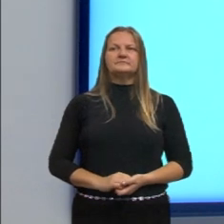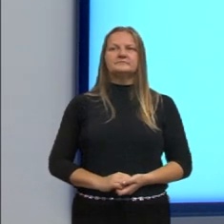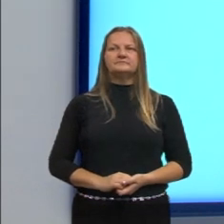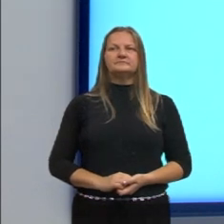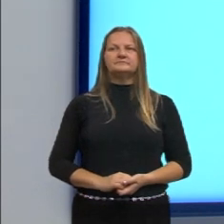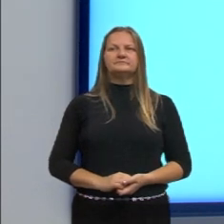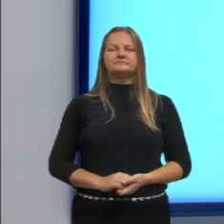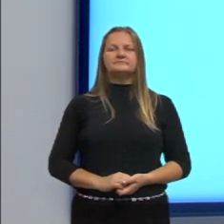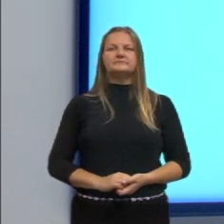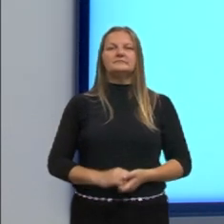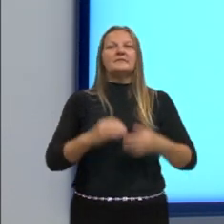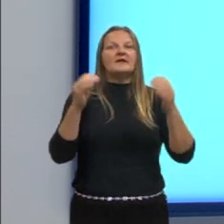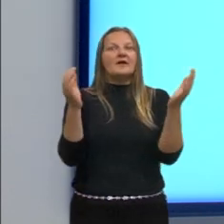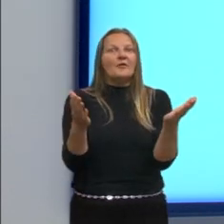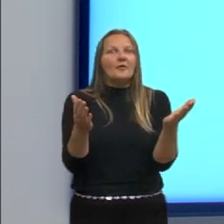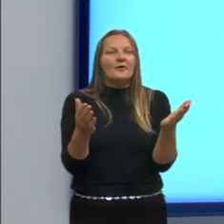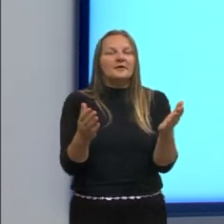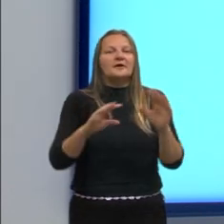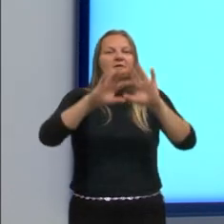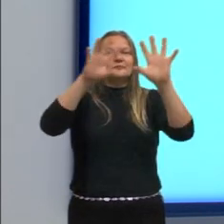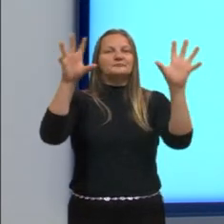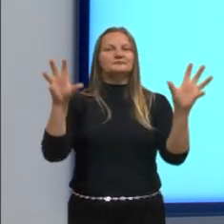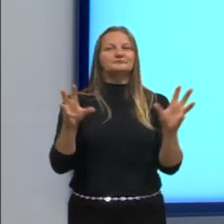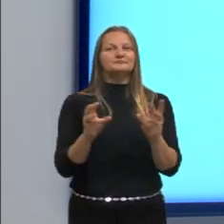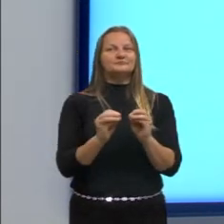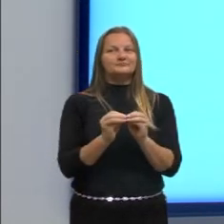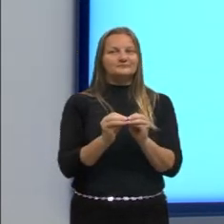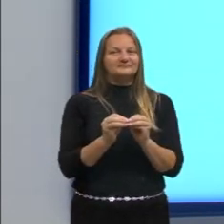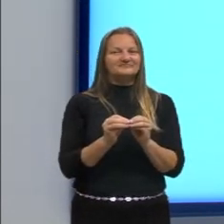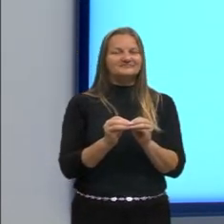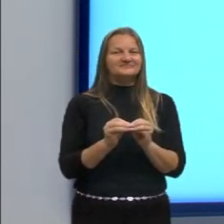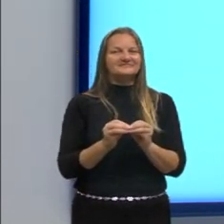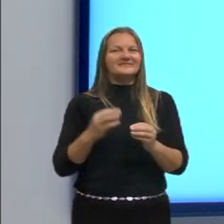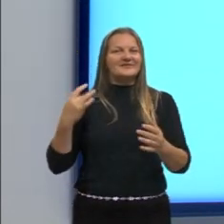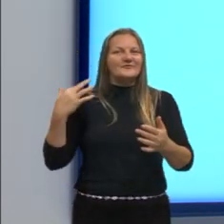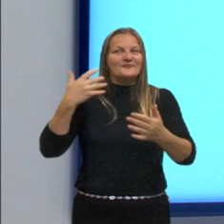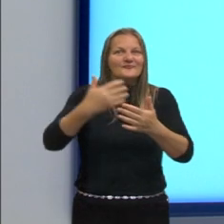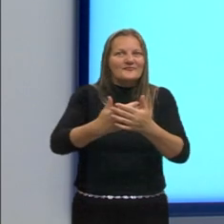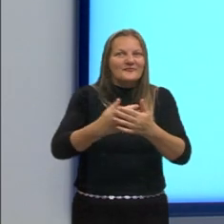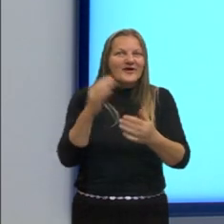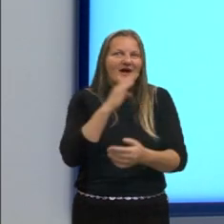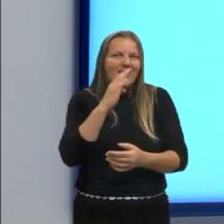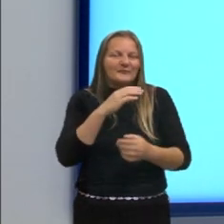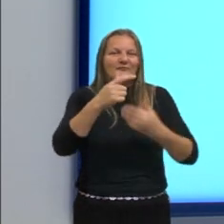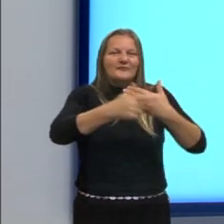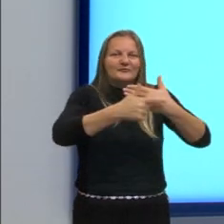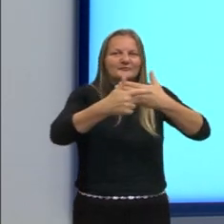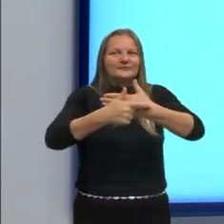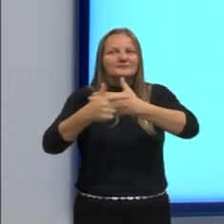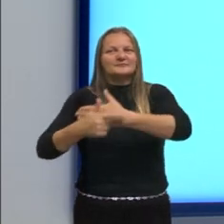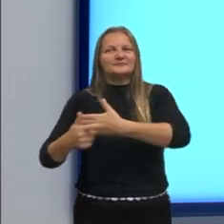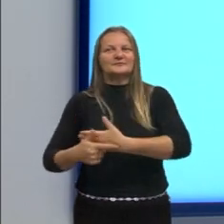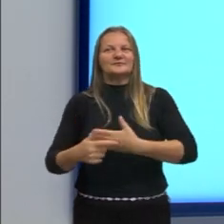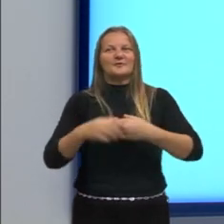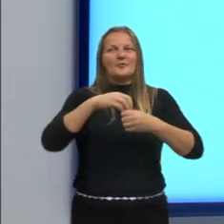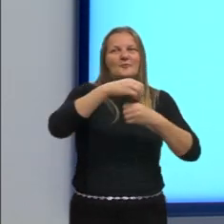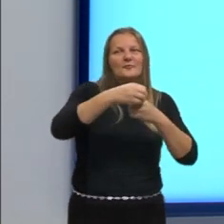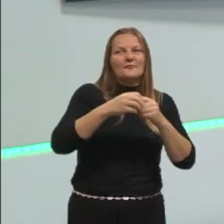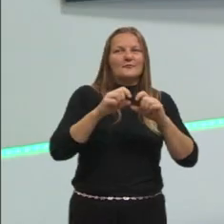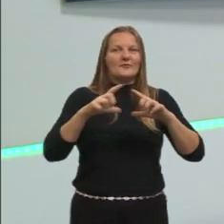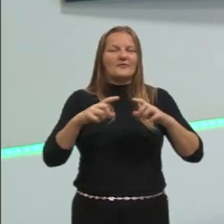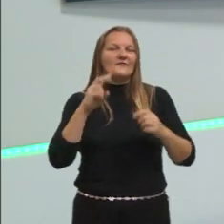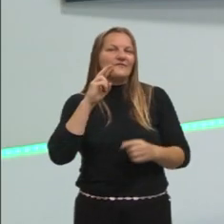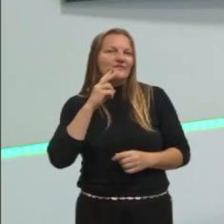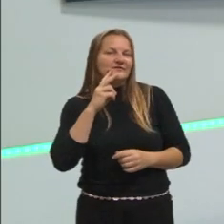bom visto um resuminho aí né bem rápido de cada uma das funções das macromoléculas e das